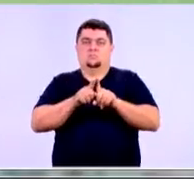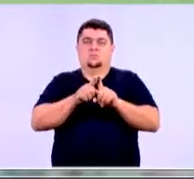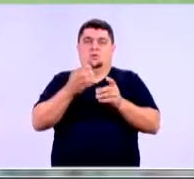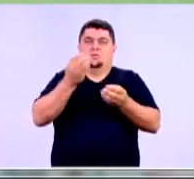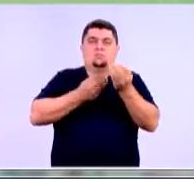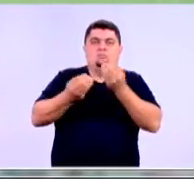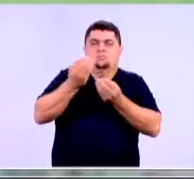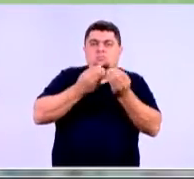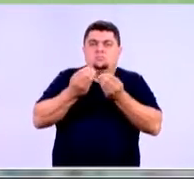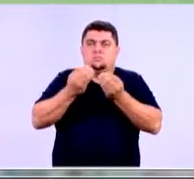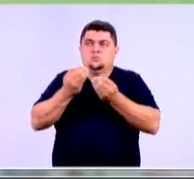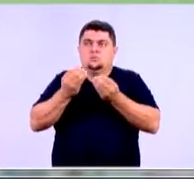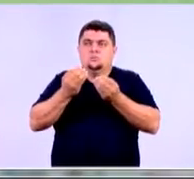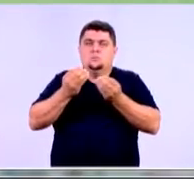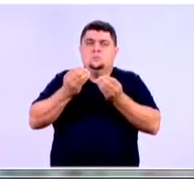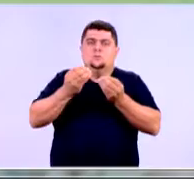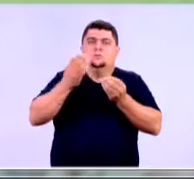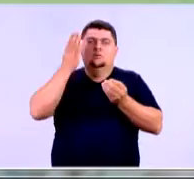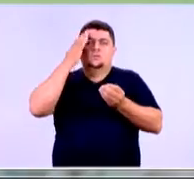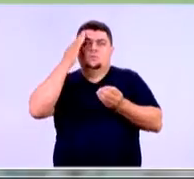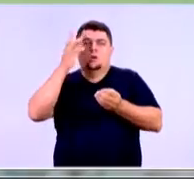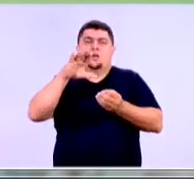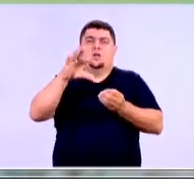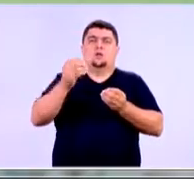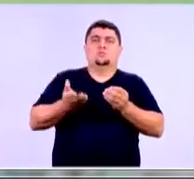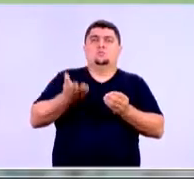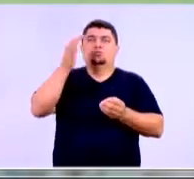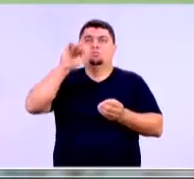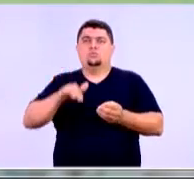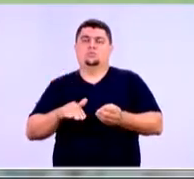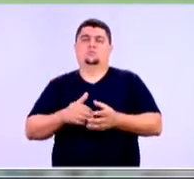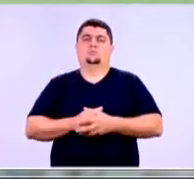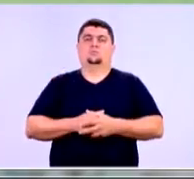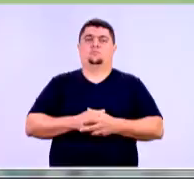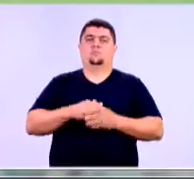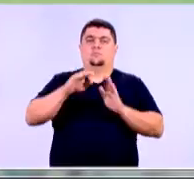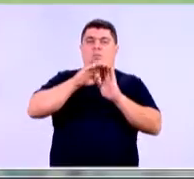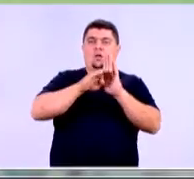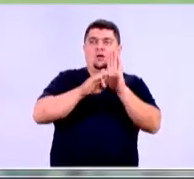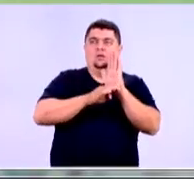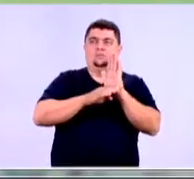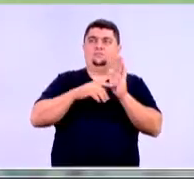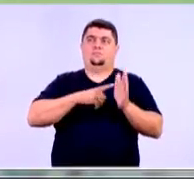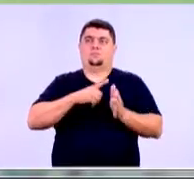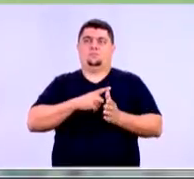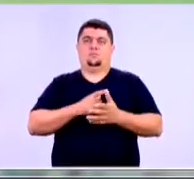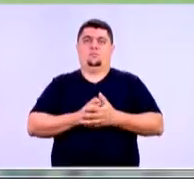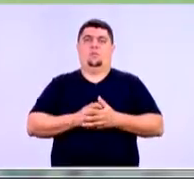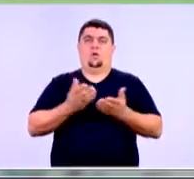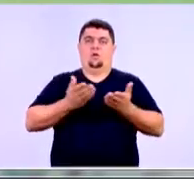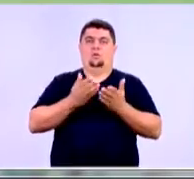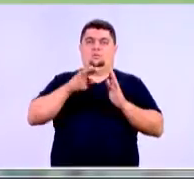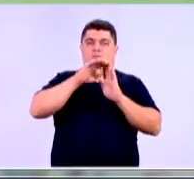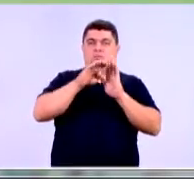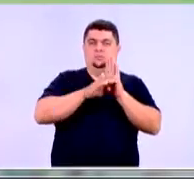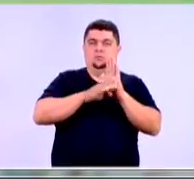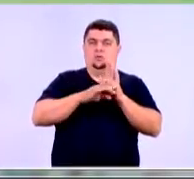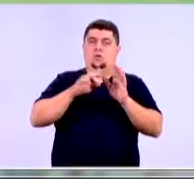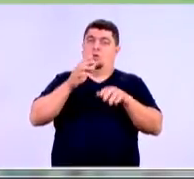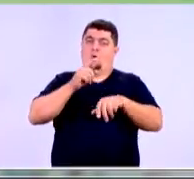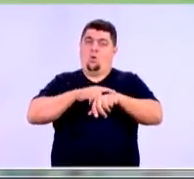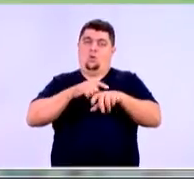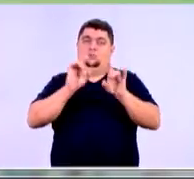ferramentas de mensuração de riscos. Vamos ver nosso cronograma da disciplina? Então, lembrando que essa é uma disciplina que está no horário